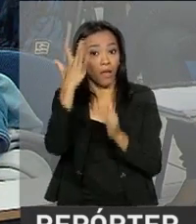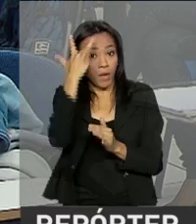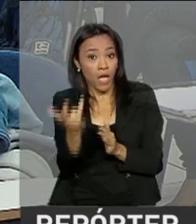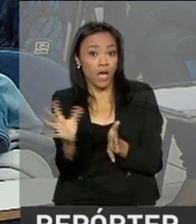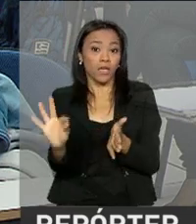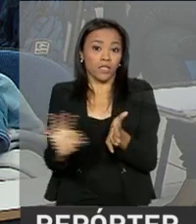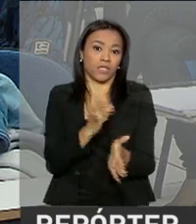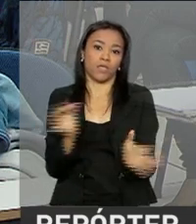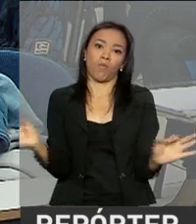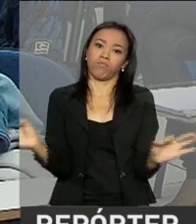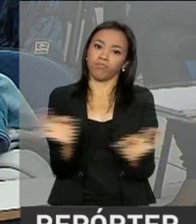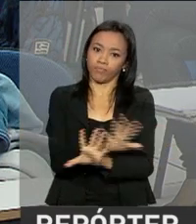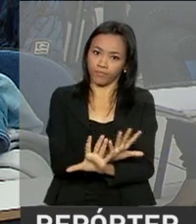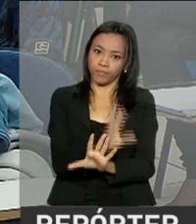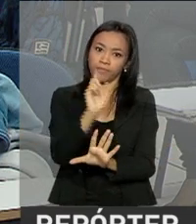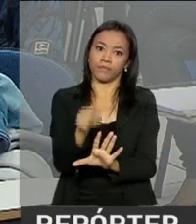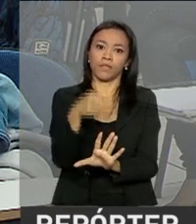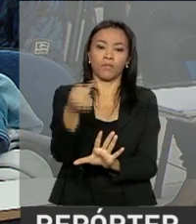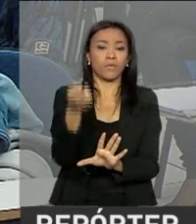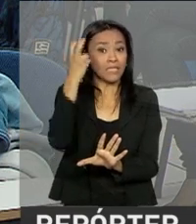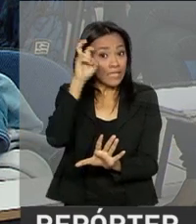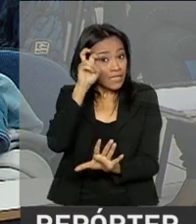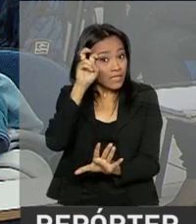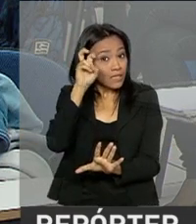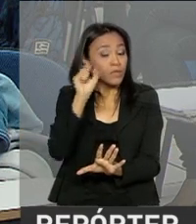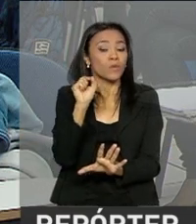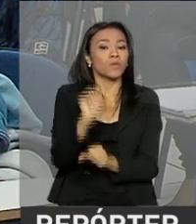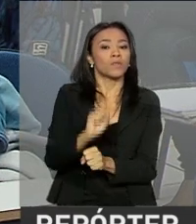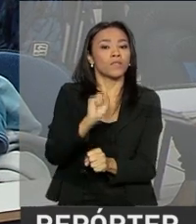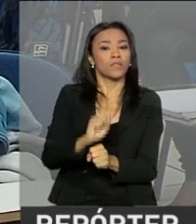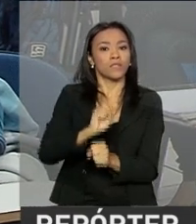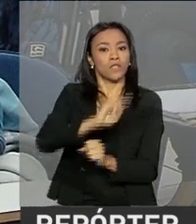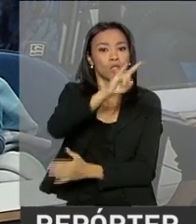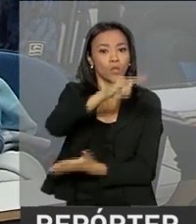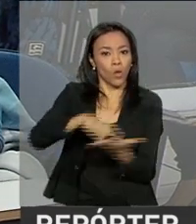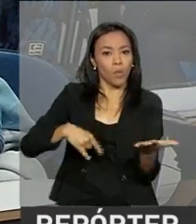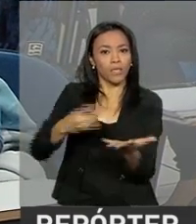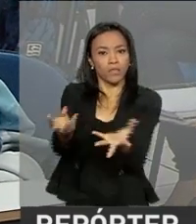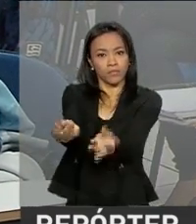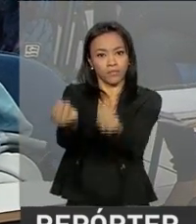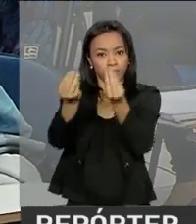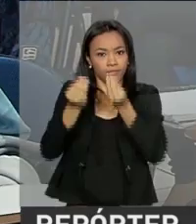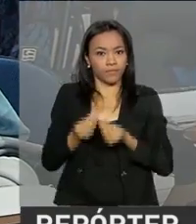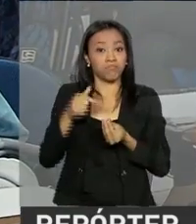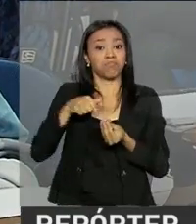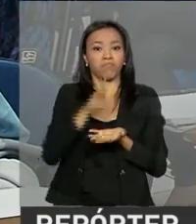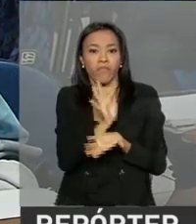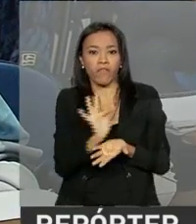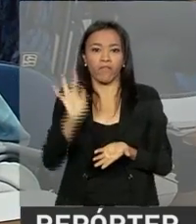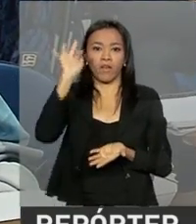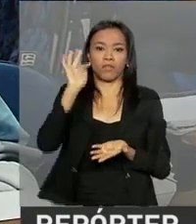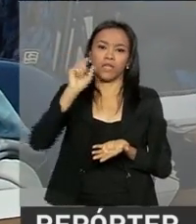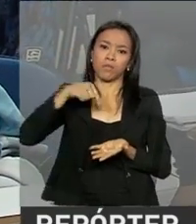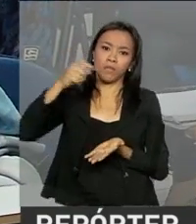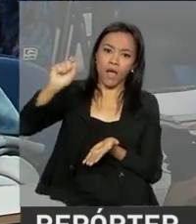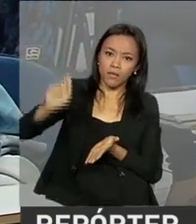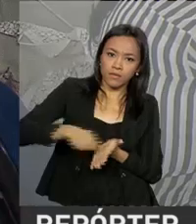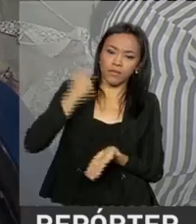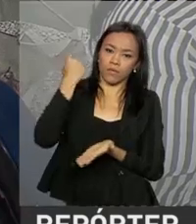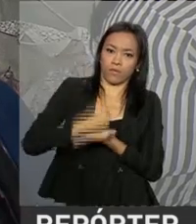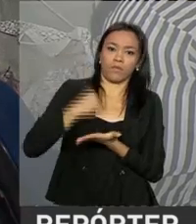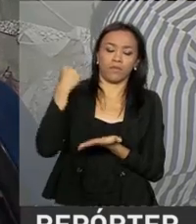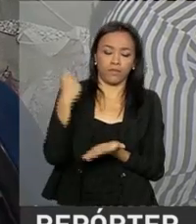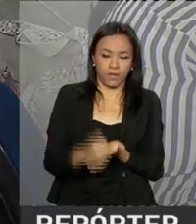disso, são 5 dias úteis para o estudante enviar toda a documentação para a instituição de ensino e assinar o